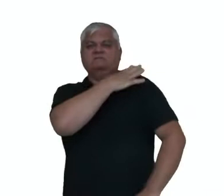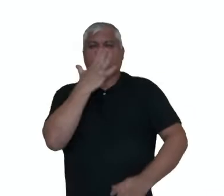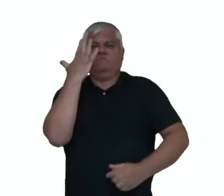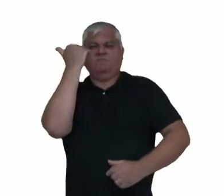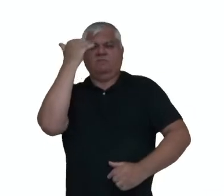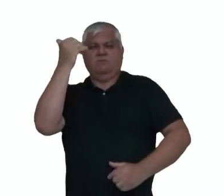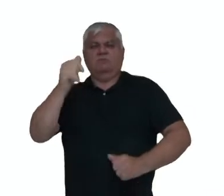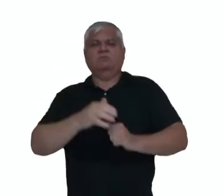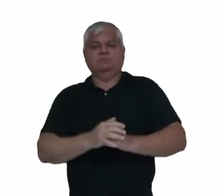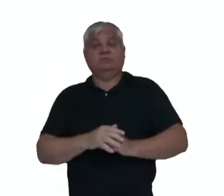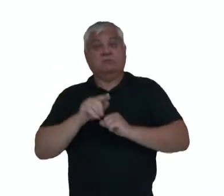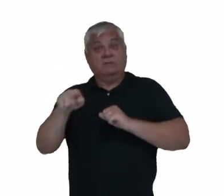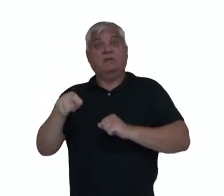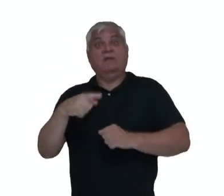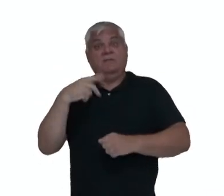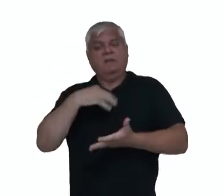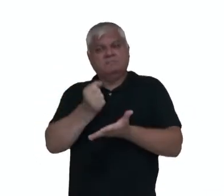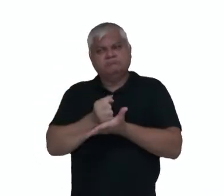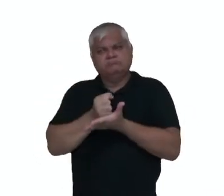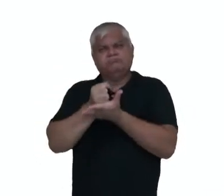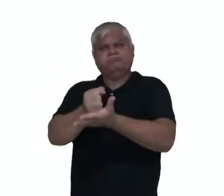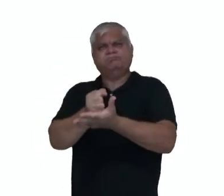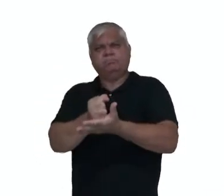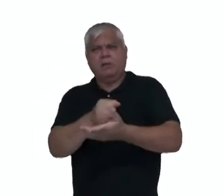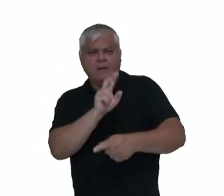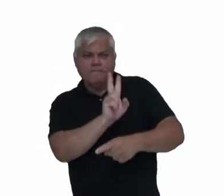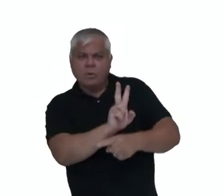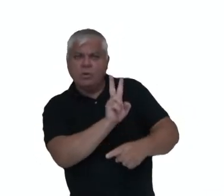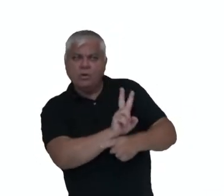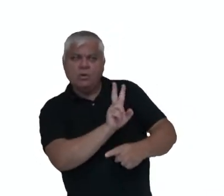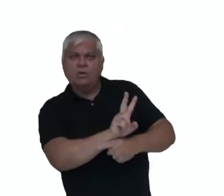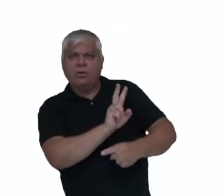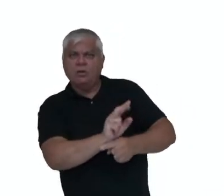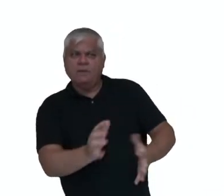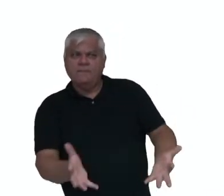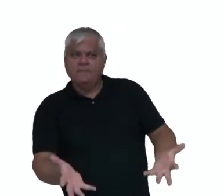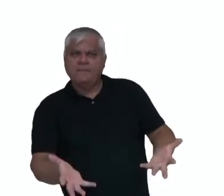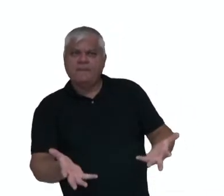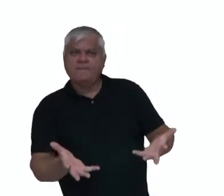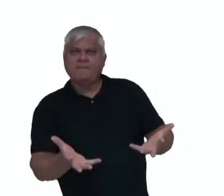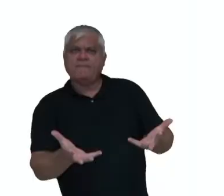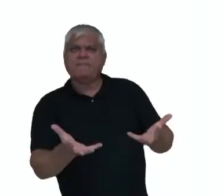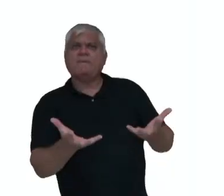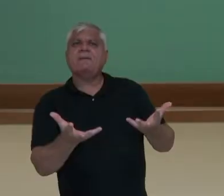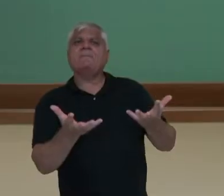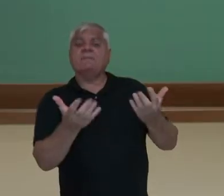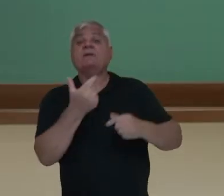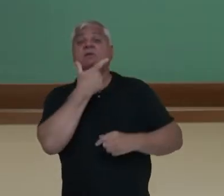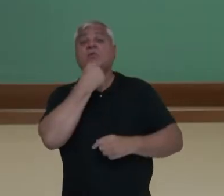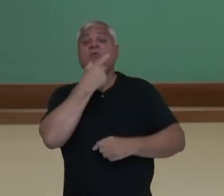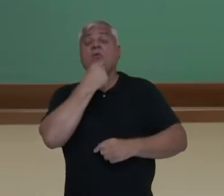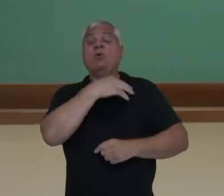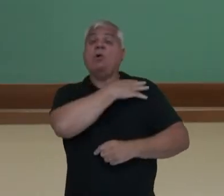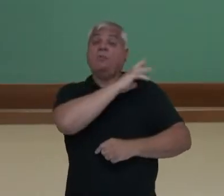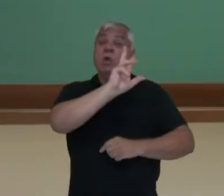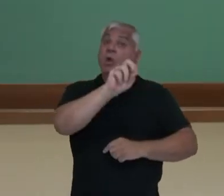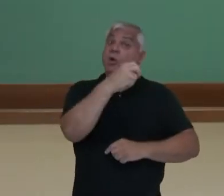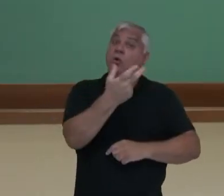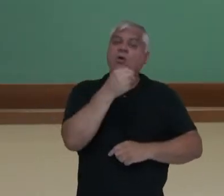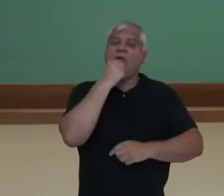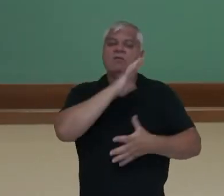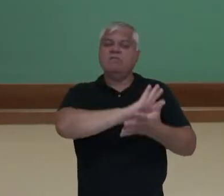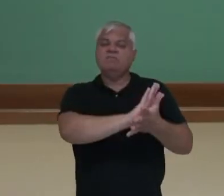serve como base de sustentação desse império ao apoiar o general ou a derrubar o general,